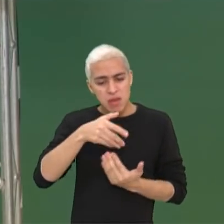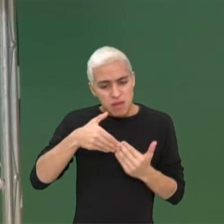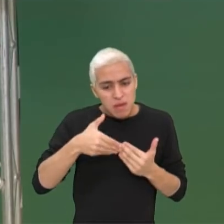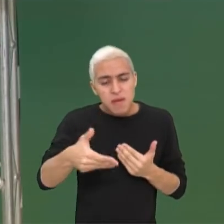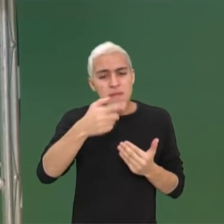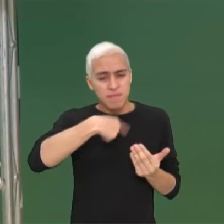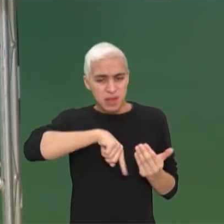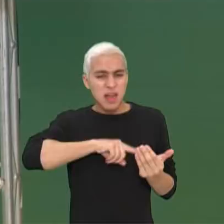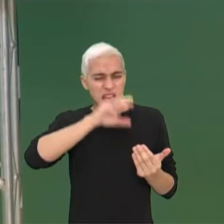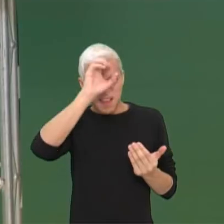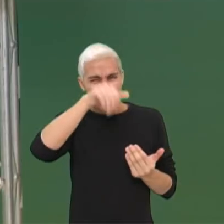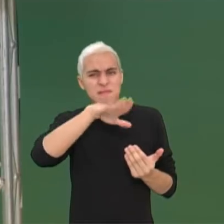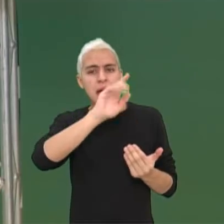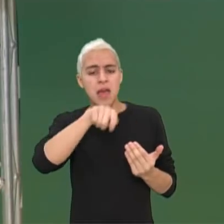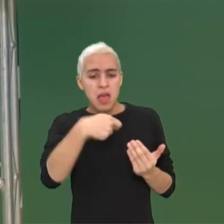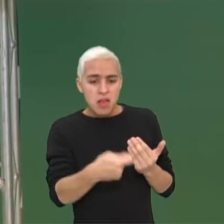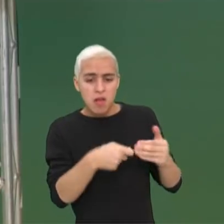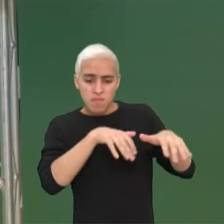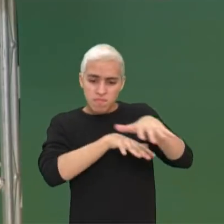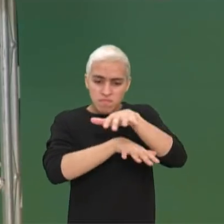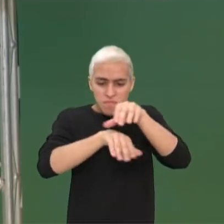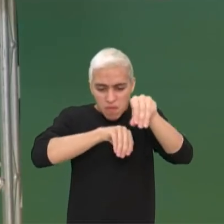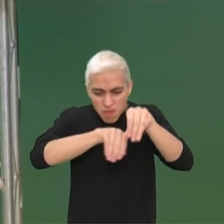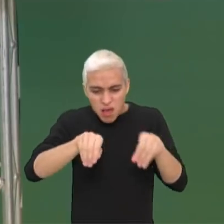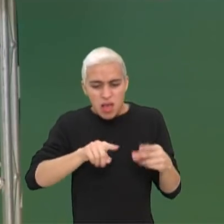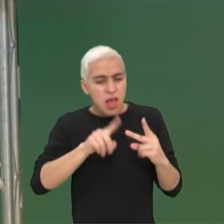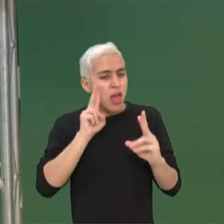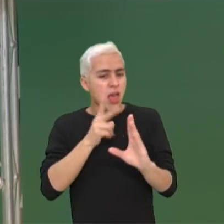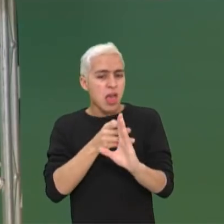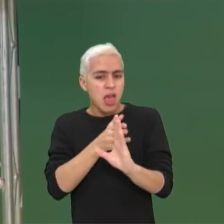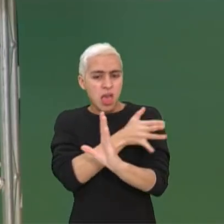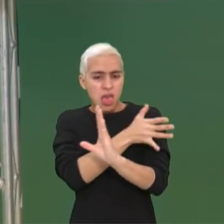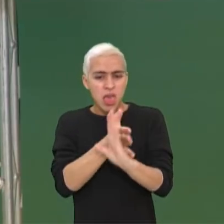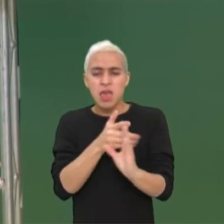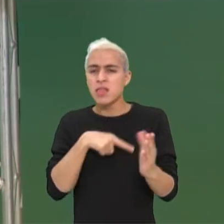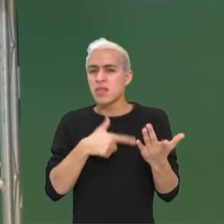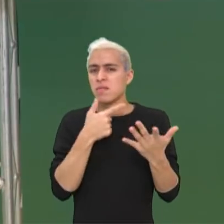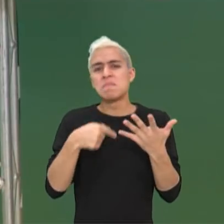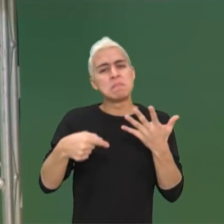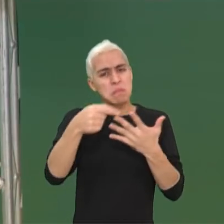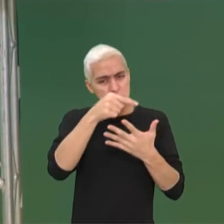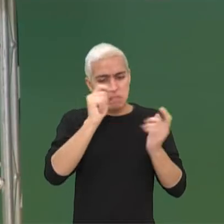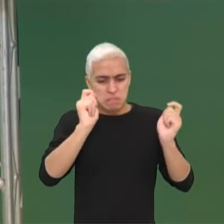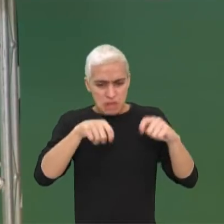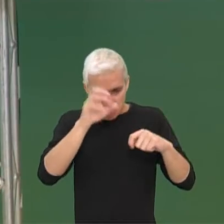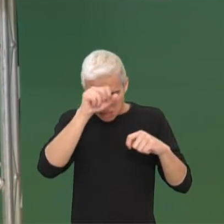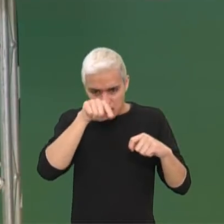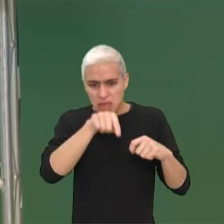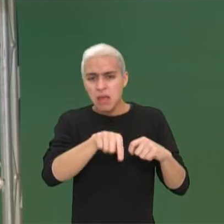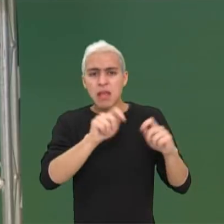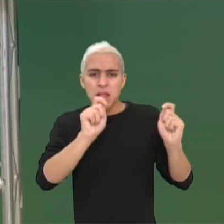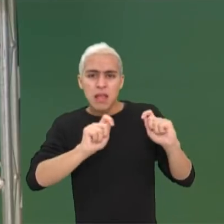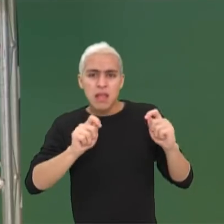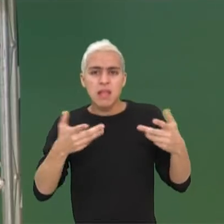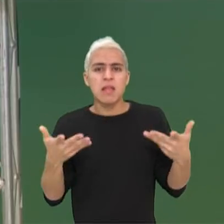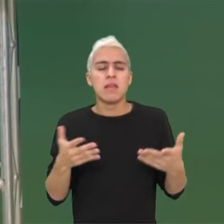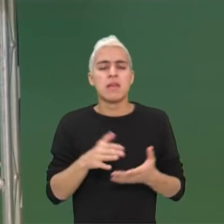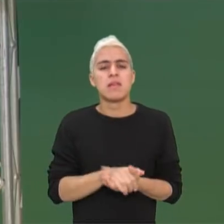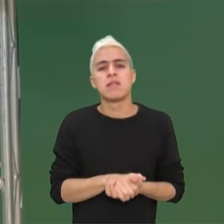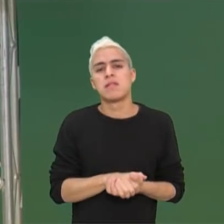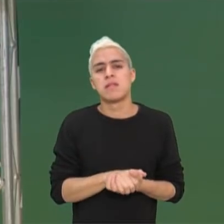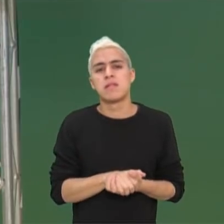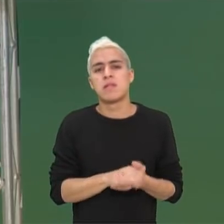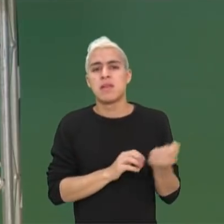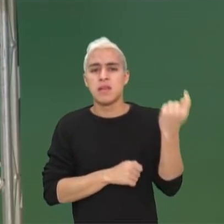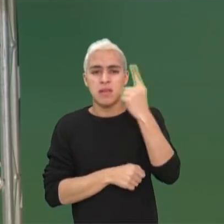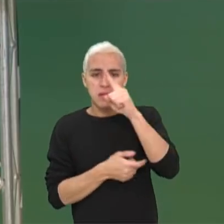aprender além dos jogos, né, além de movimentos, história, então muitas coisas que a gente consegue aprender nisso aí, né? E a